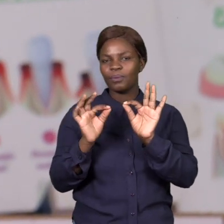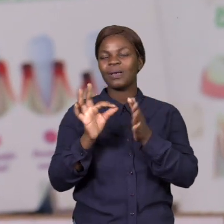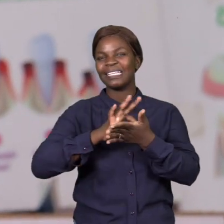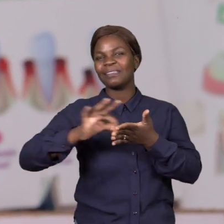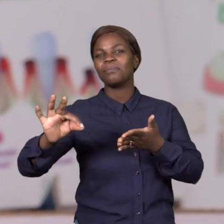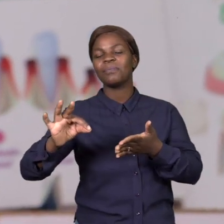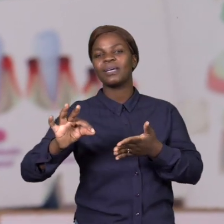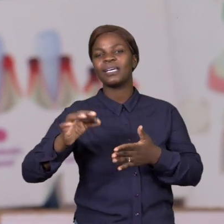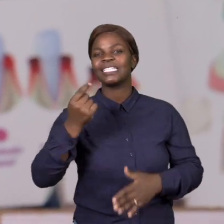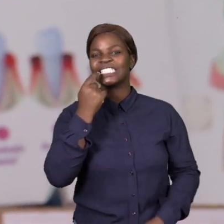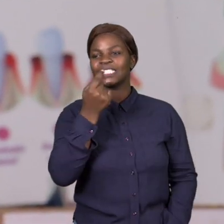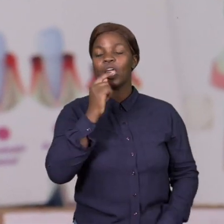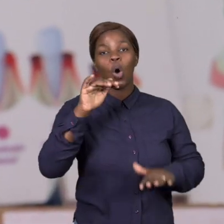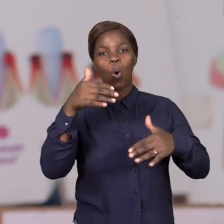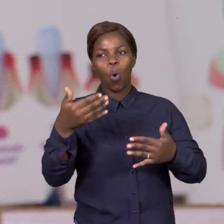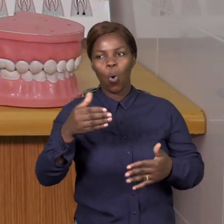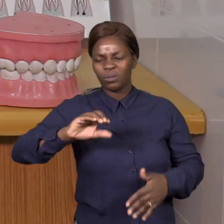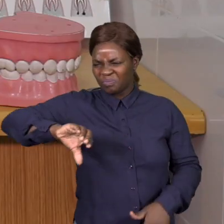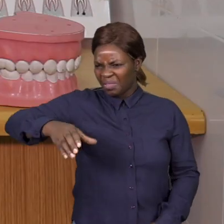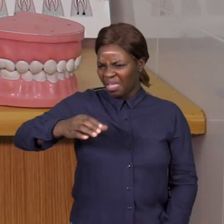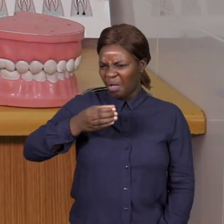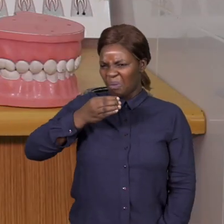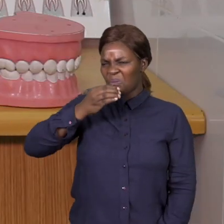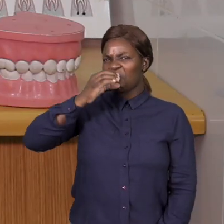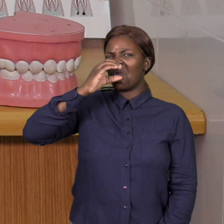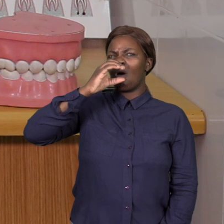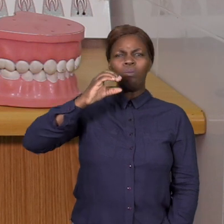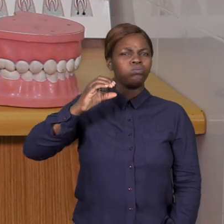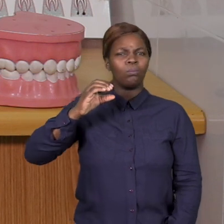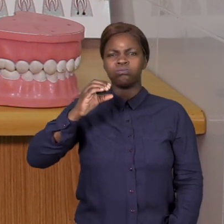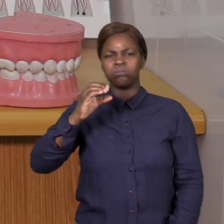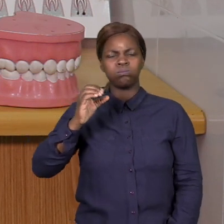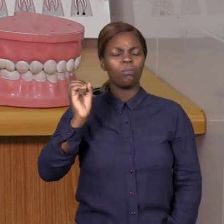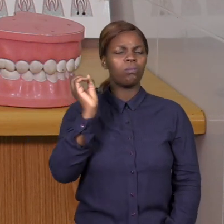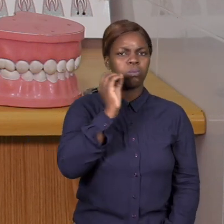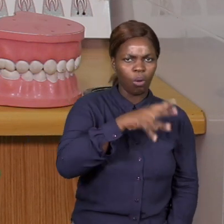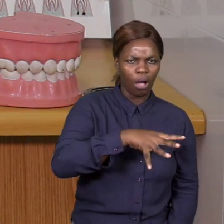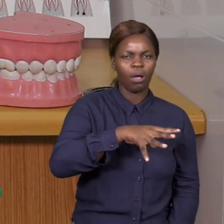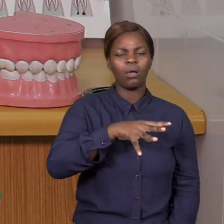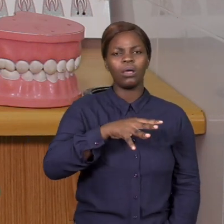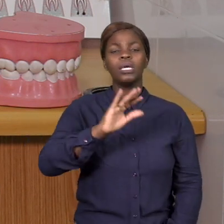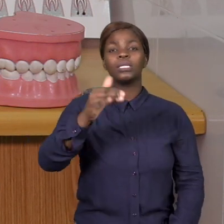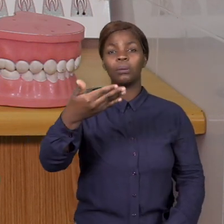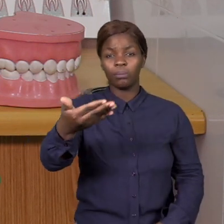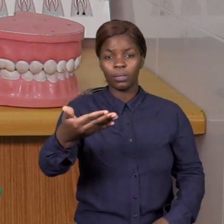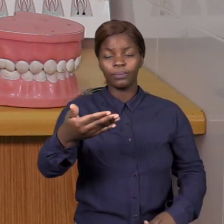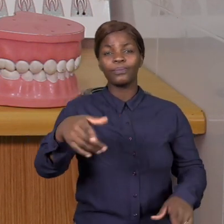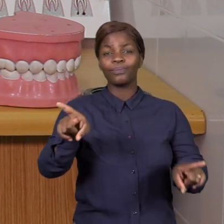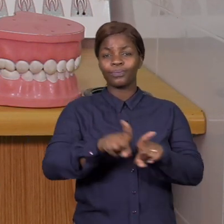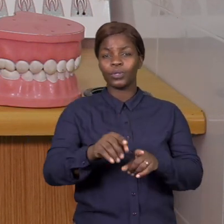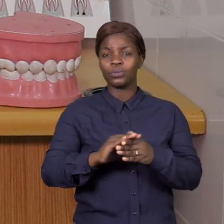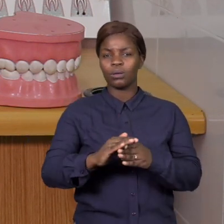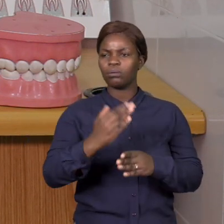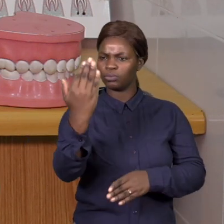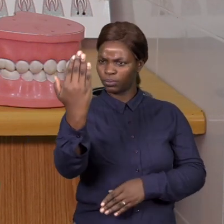também usar os enxaguatórios orais. Temos que ter o espelho também facial, para conseguirmos visualizar os lugares onde nós estamos